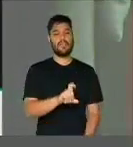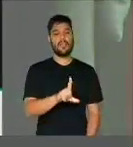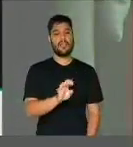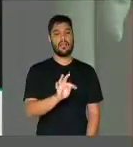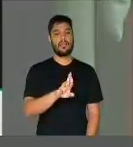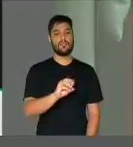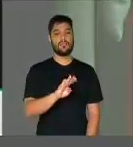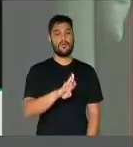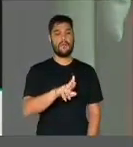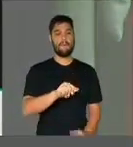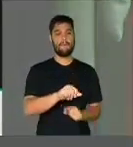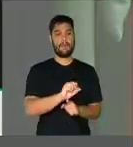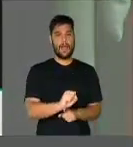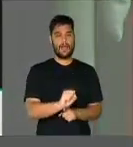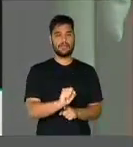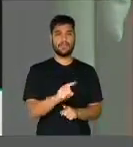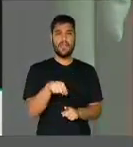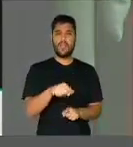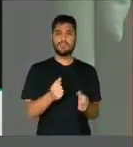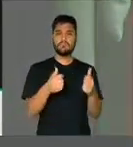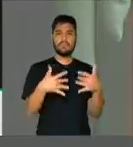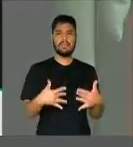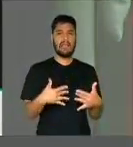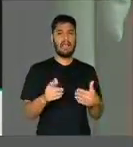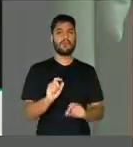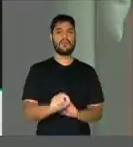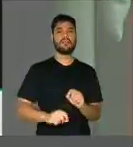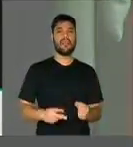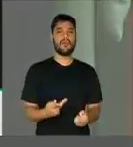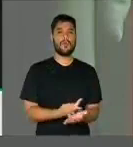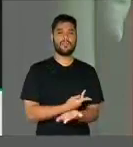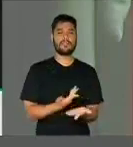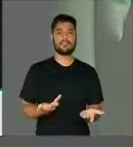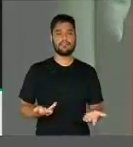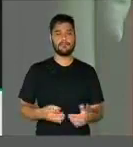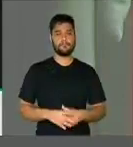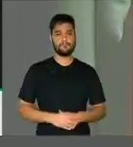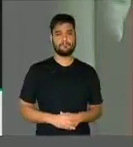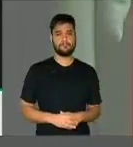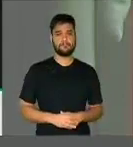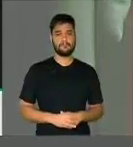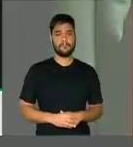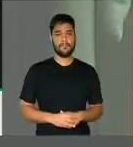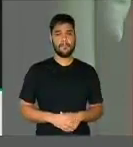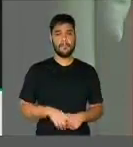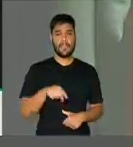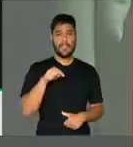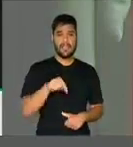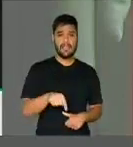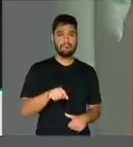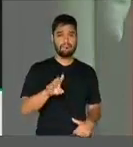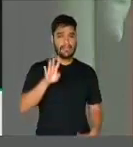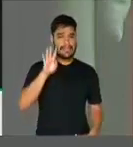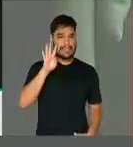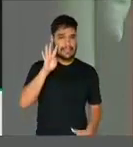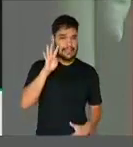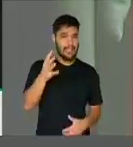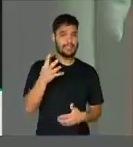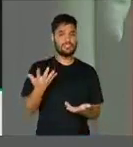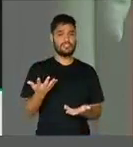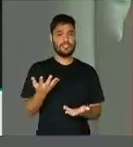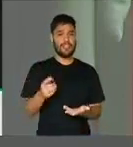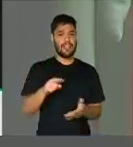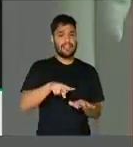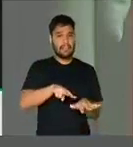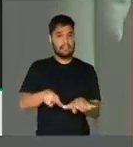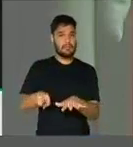Dizer claramente aqui, senhoras e senhores parlamentares, que tornar uma decisão que na